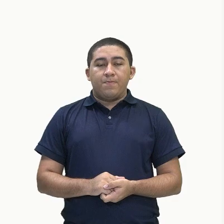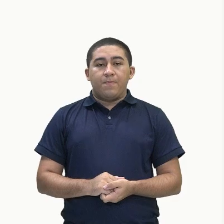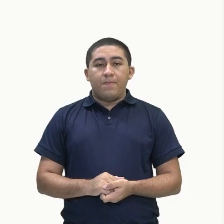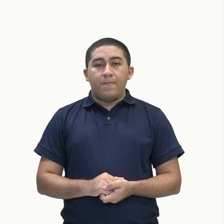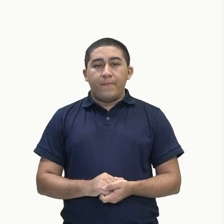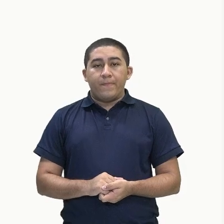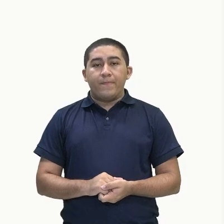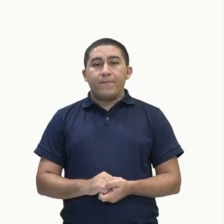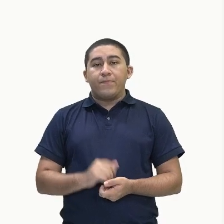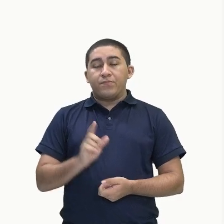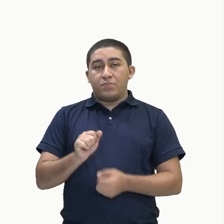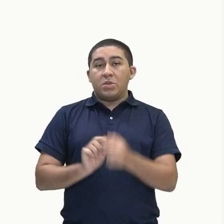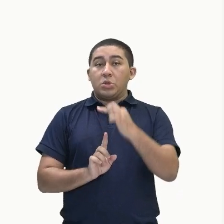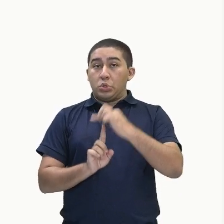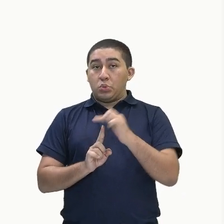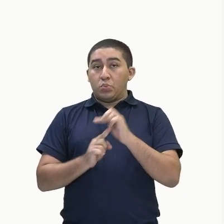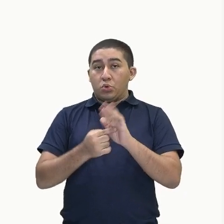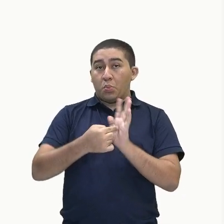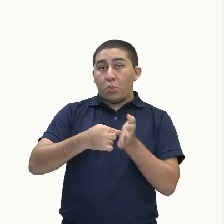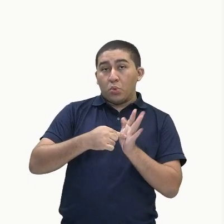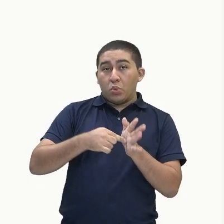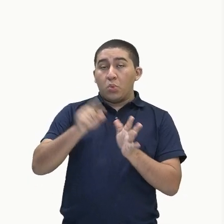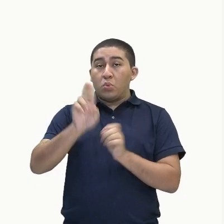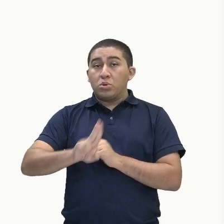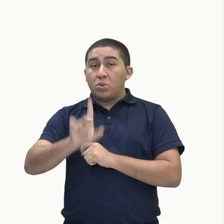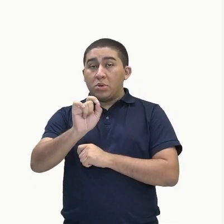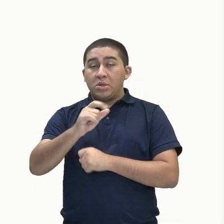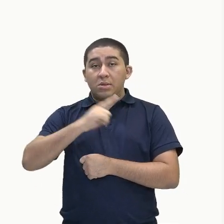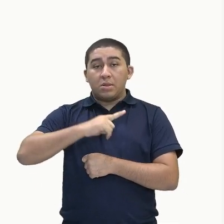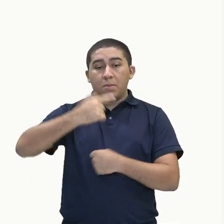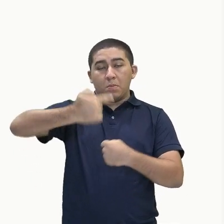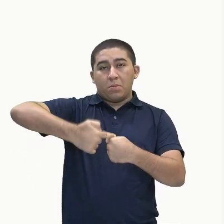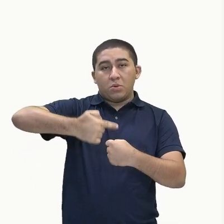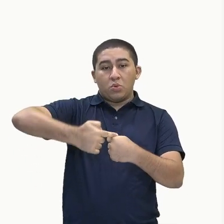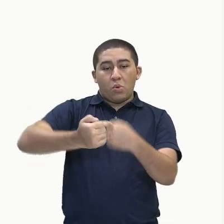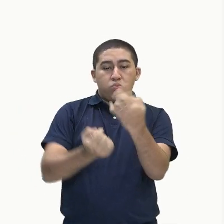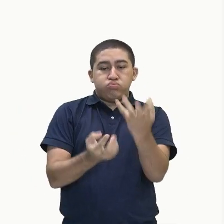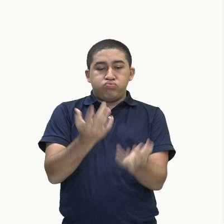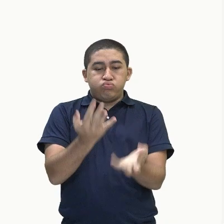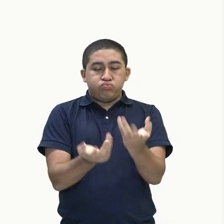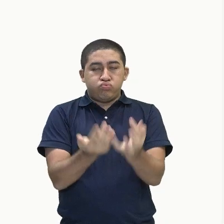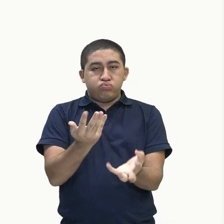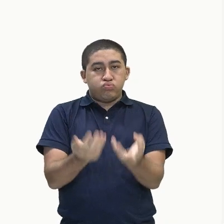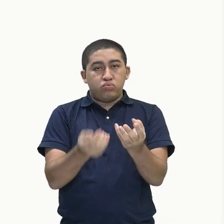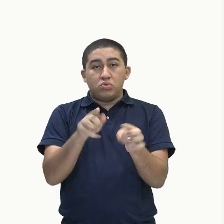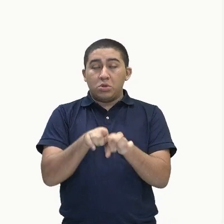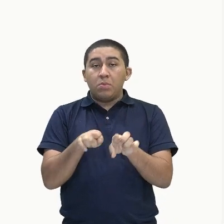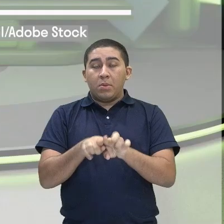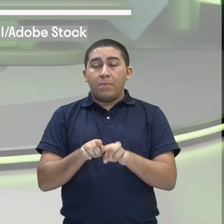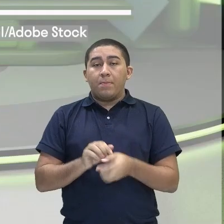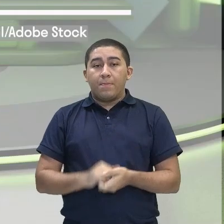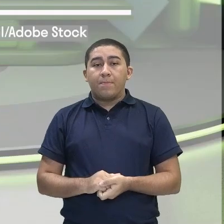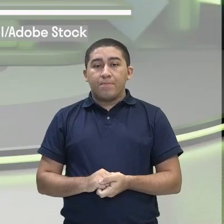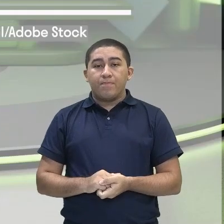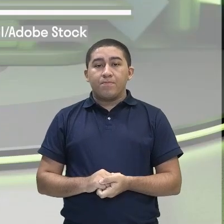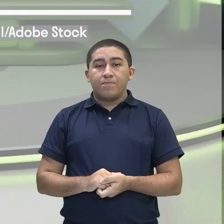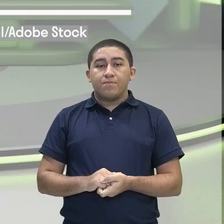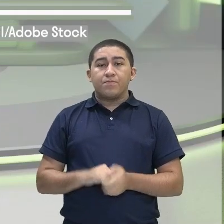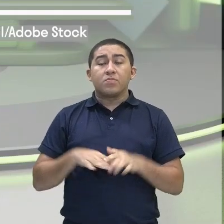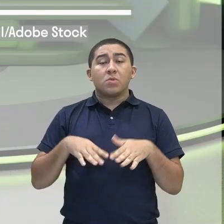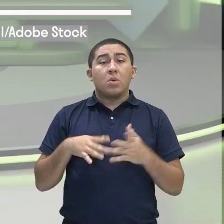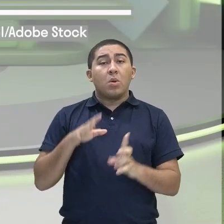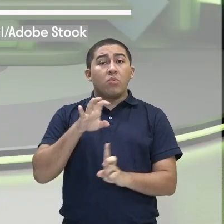eles funcionam, como nós vimos, a partir da queima de combustível fóssil, que é a gasolina e o diesel. Qual o impacto